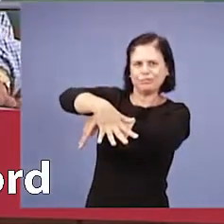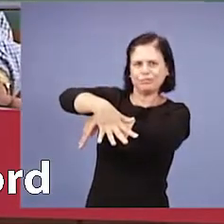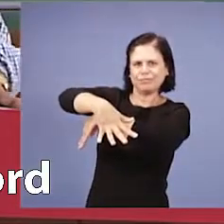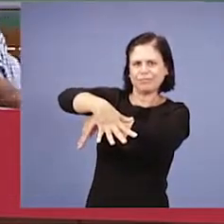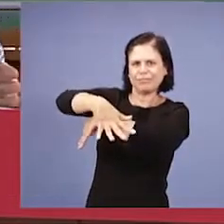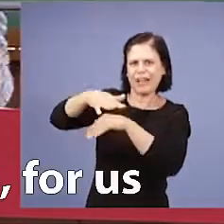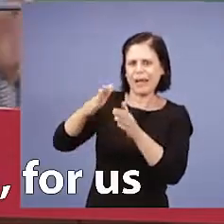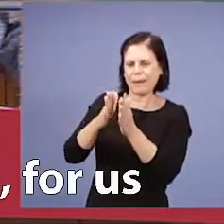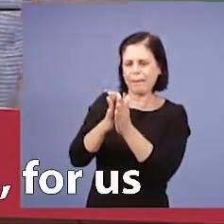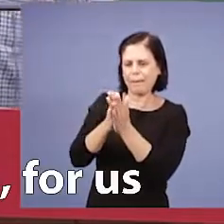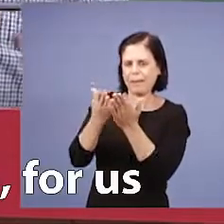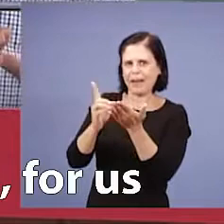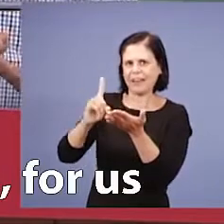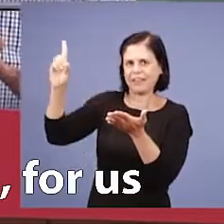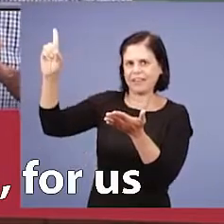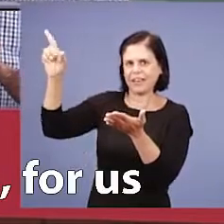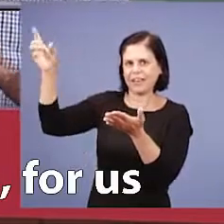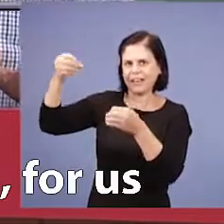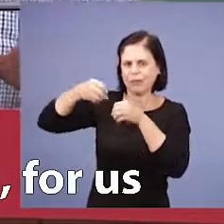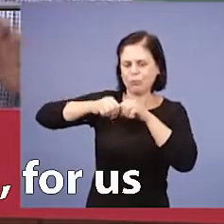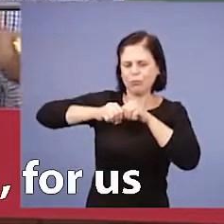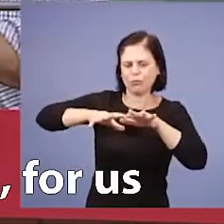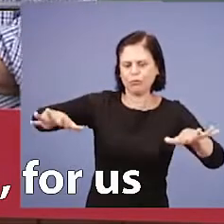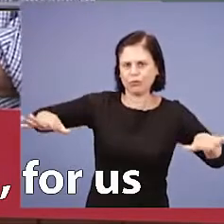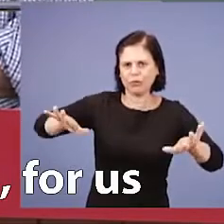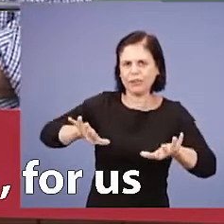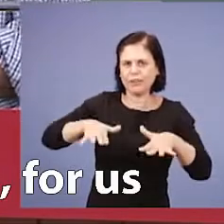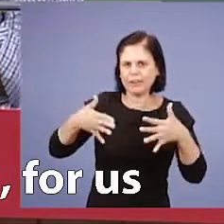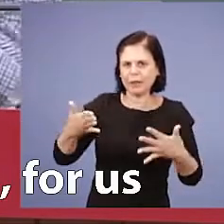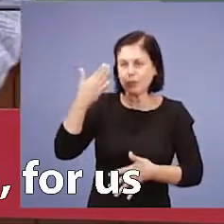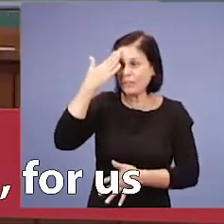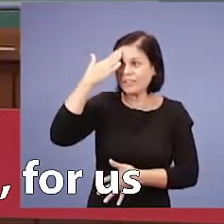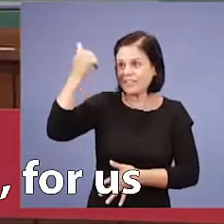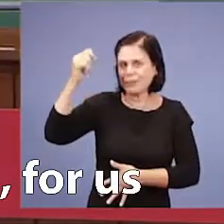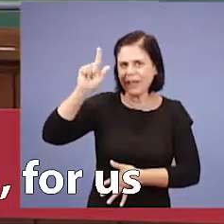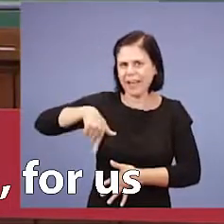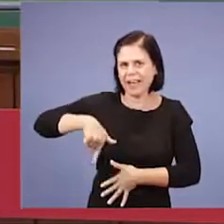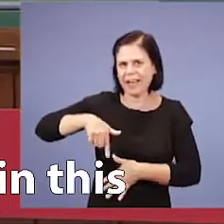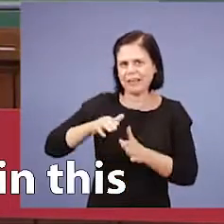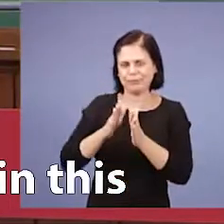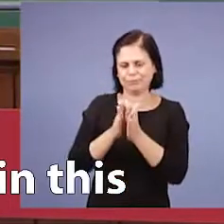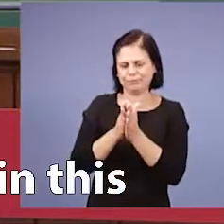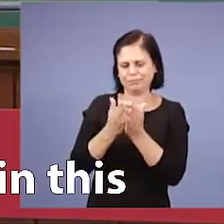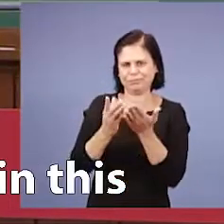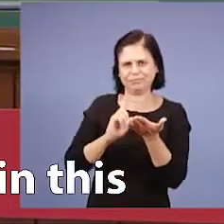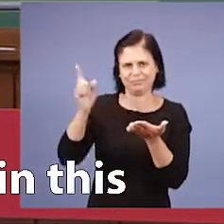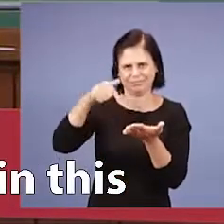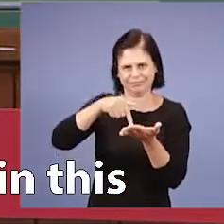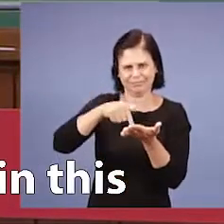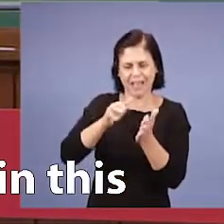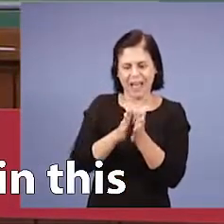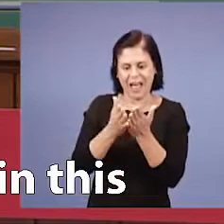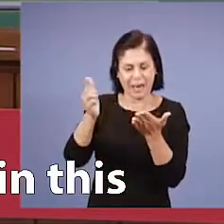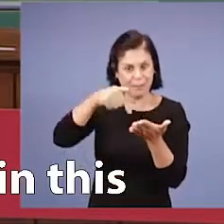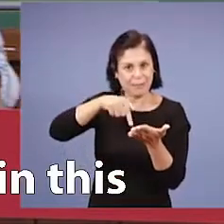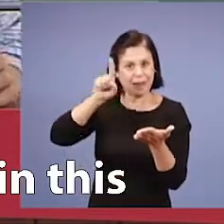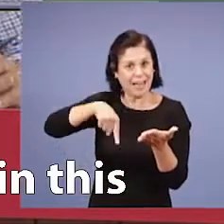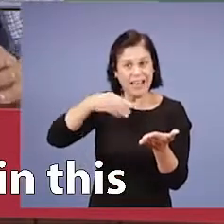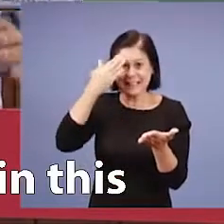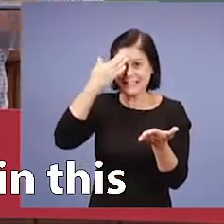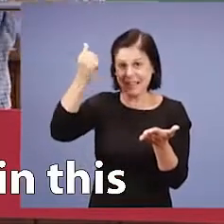palavra com sabedoria é a palavra de deus a palavra de deus para nós é a sabedoria do espírito